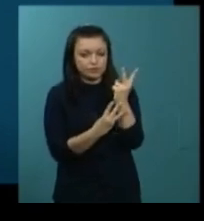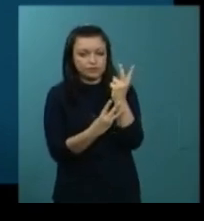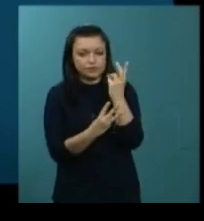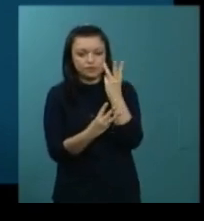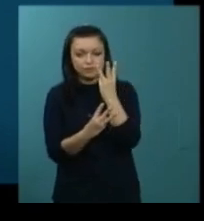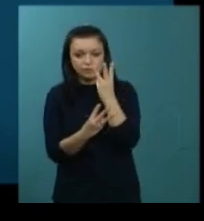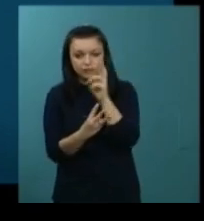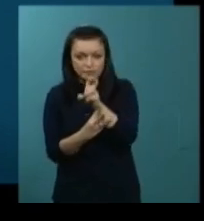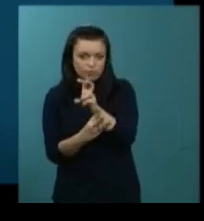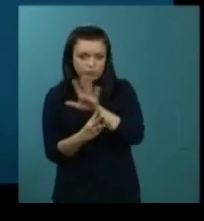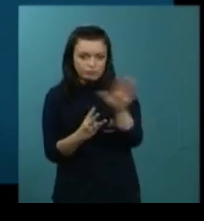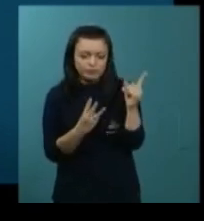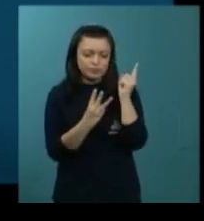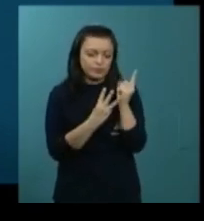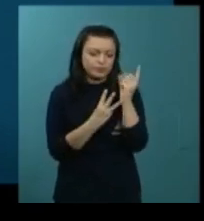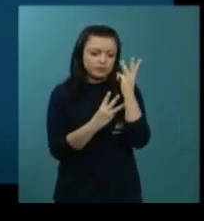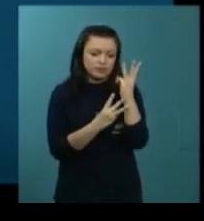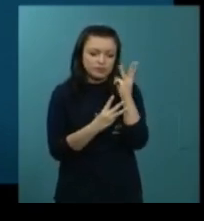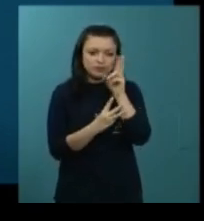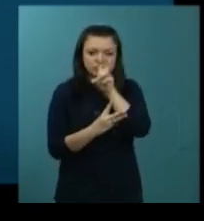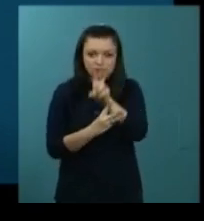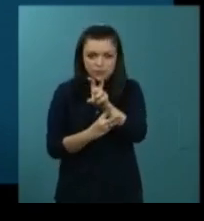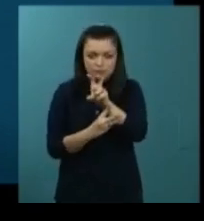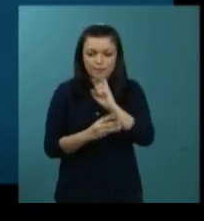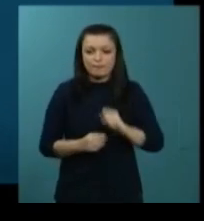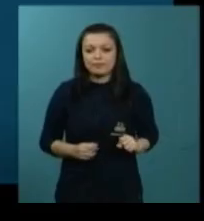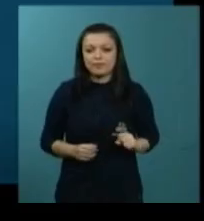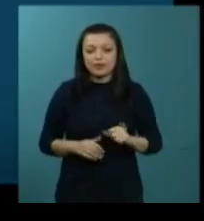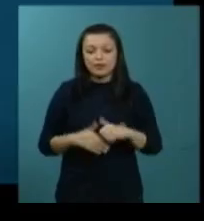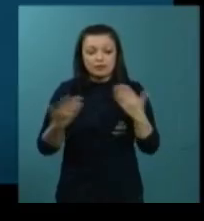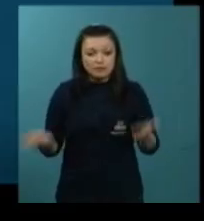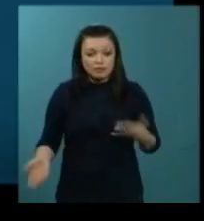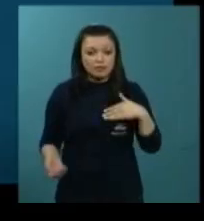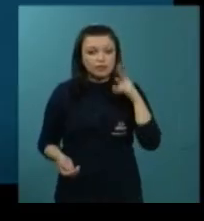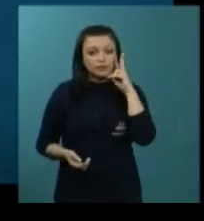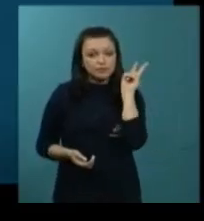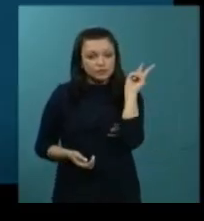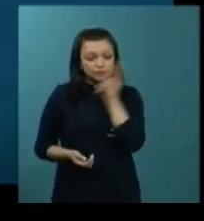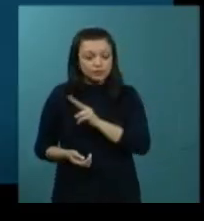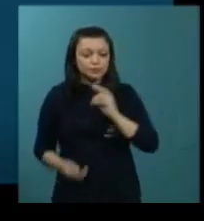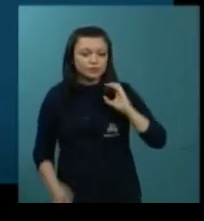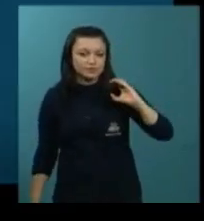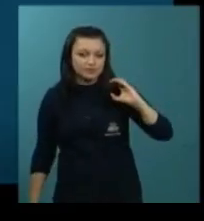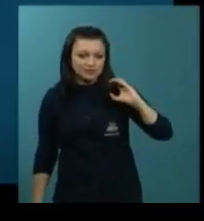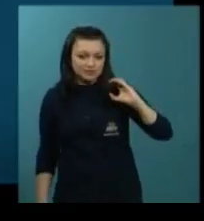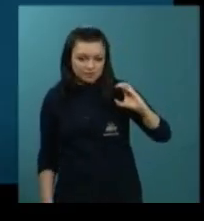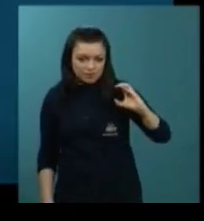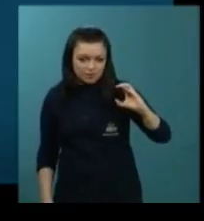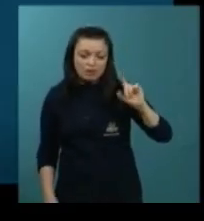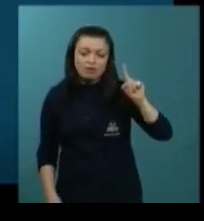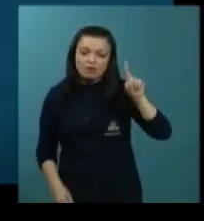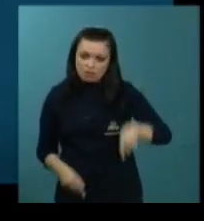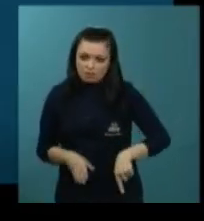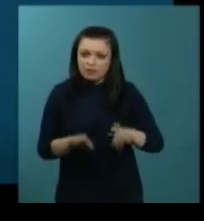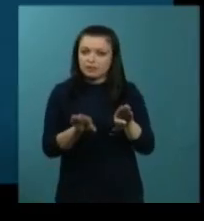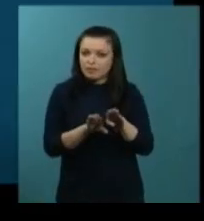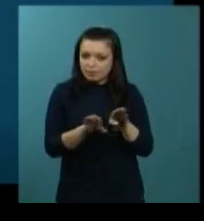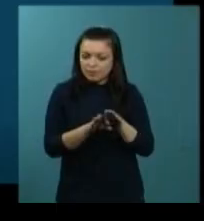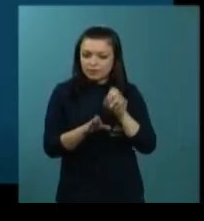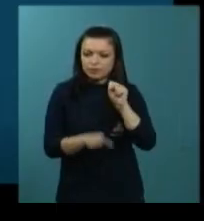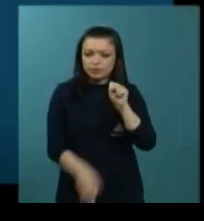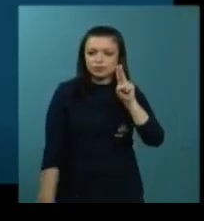5. Então, percebam que o conjunto C é um